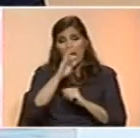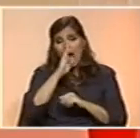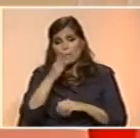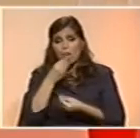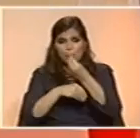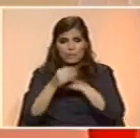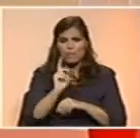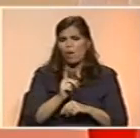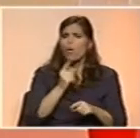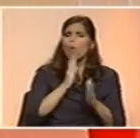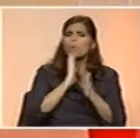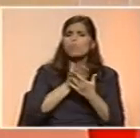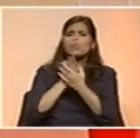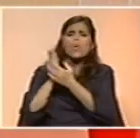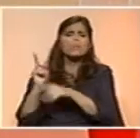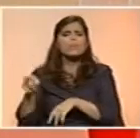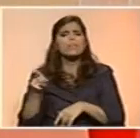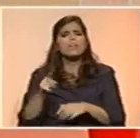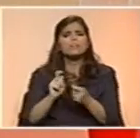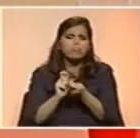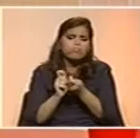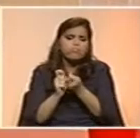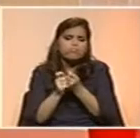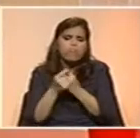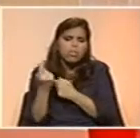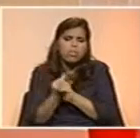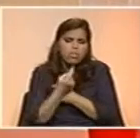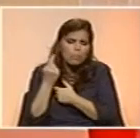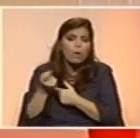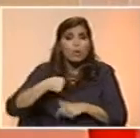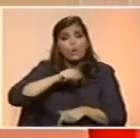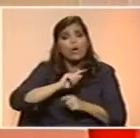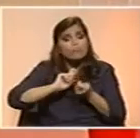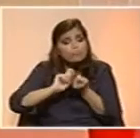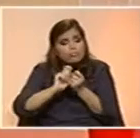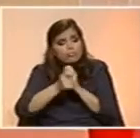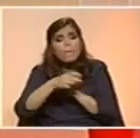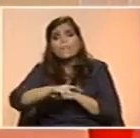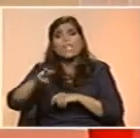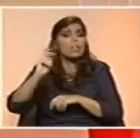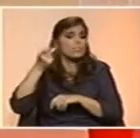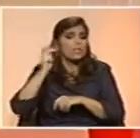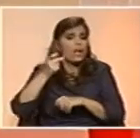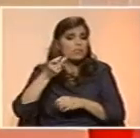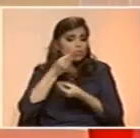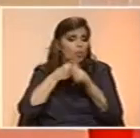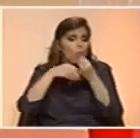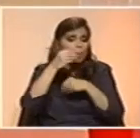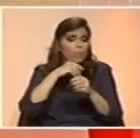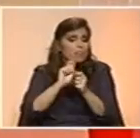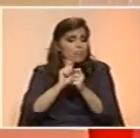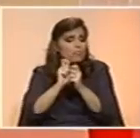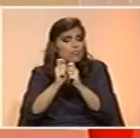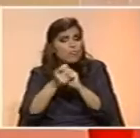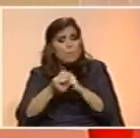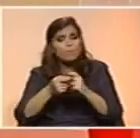processos graduais. Claro. O ser humano chegou a este regime alimentar ao longo de milhares de anos. Portanto, também não é crível que vá alterar